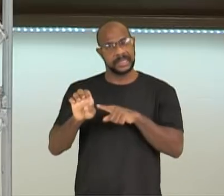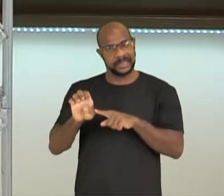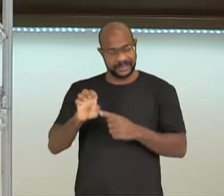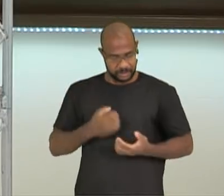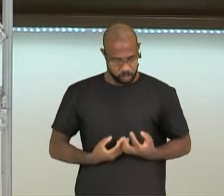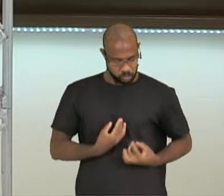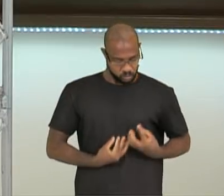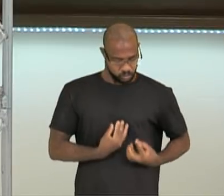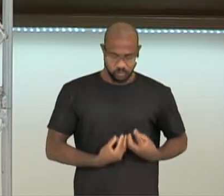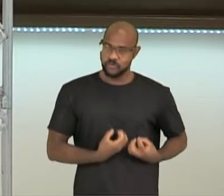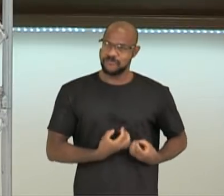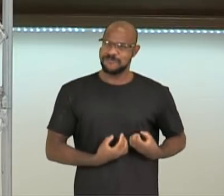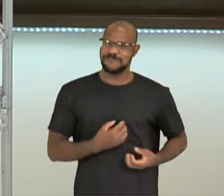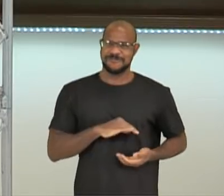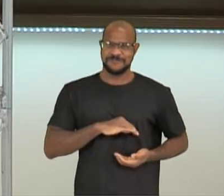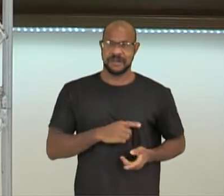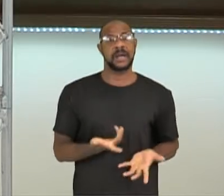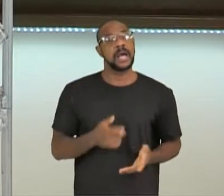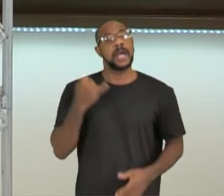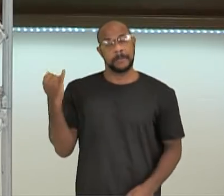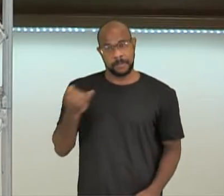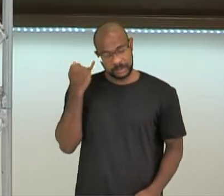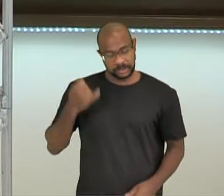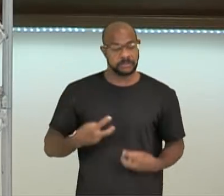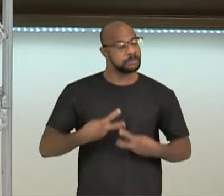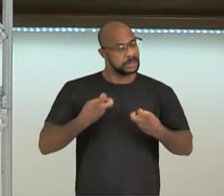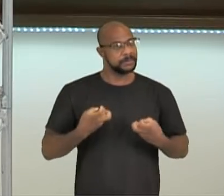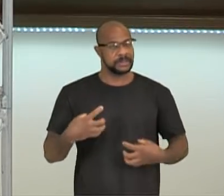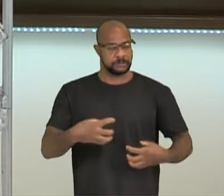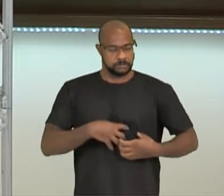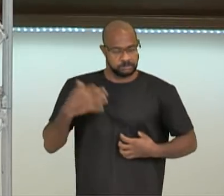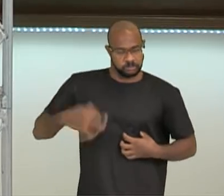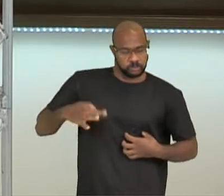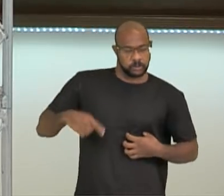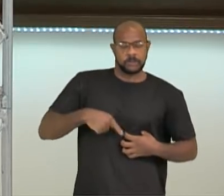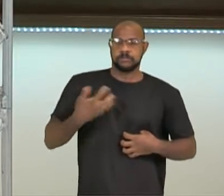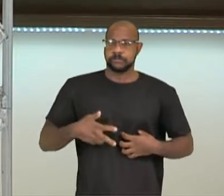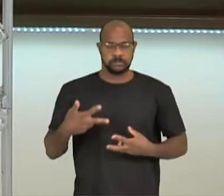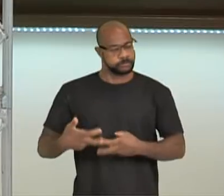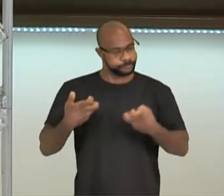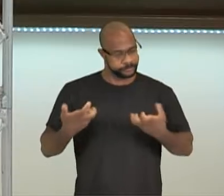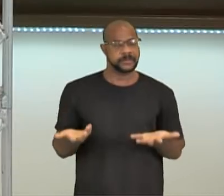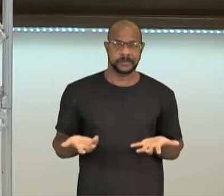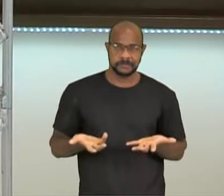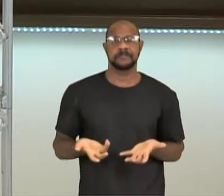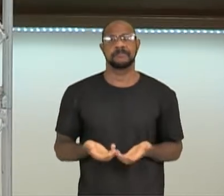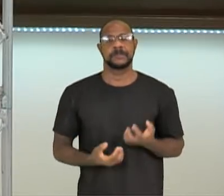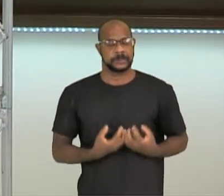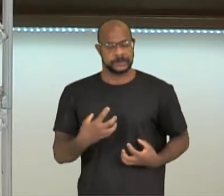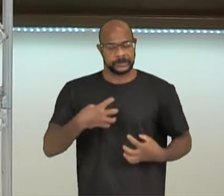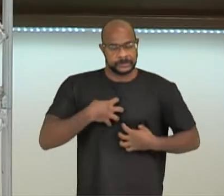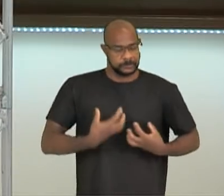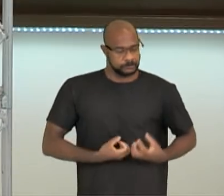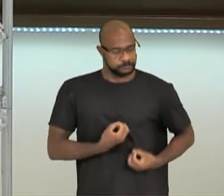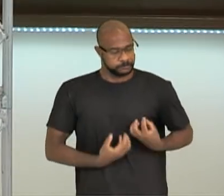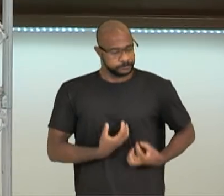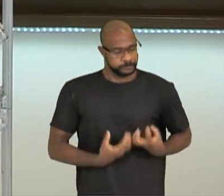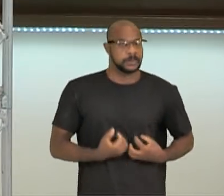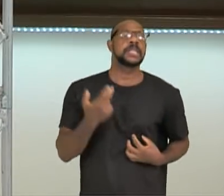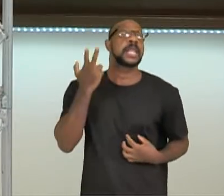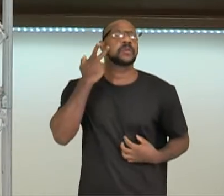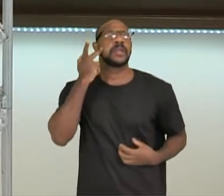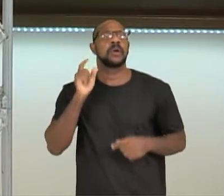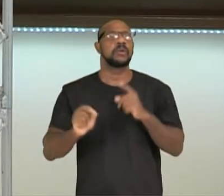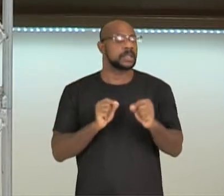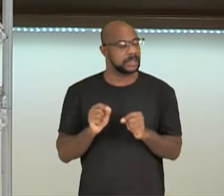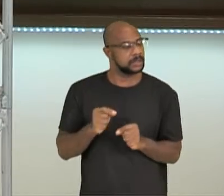né, a gente estar atento aí a esses sintomas de dores fortes no estômago, né, sensação de queimação, que natural mesmo